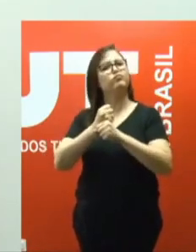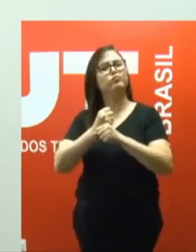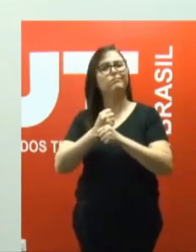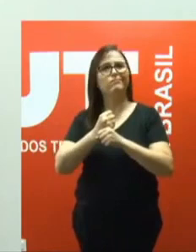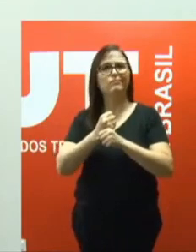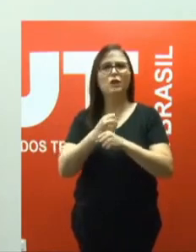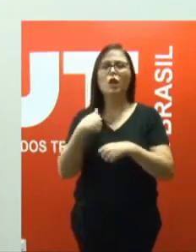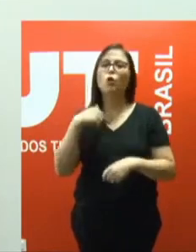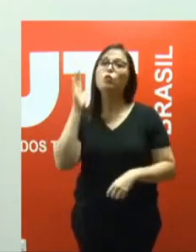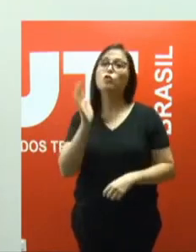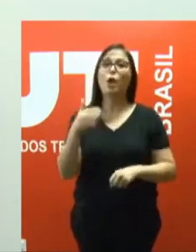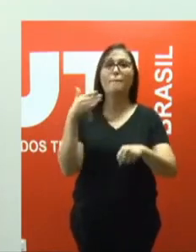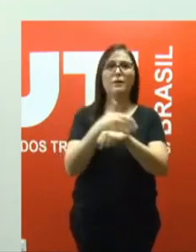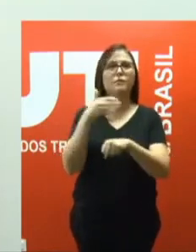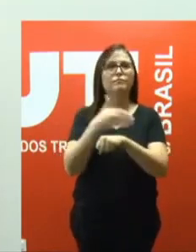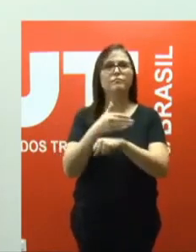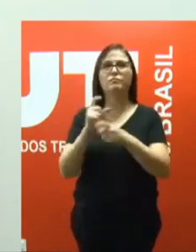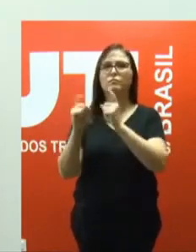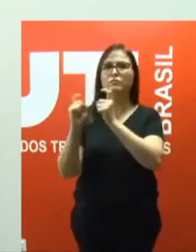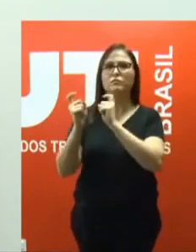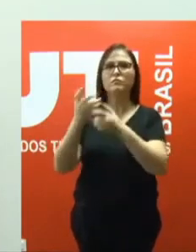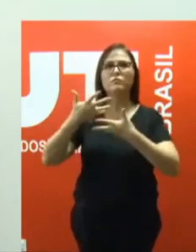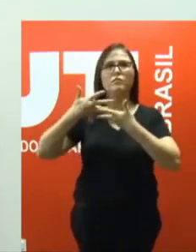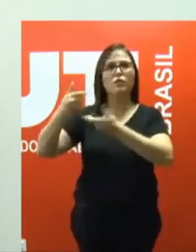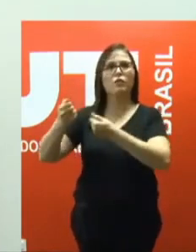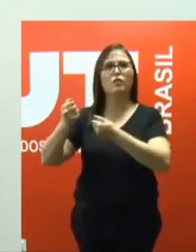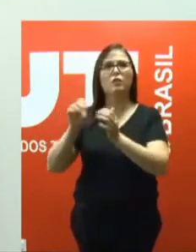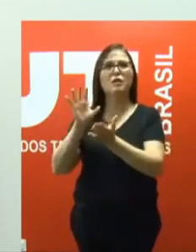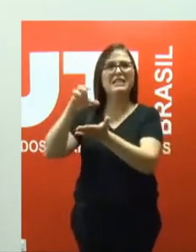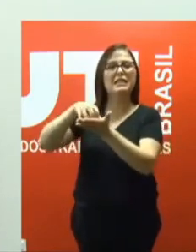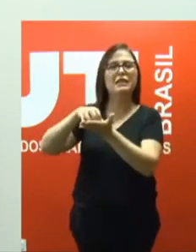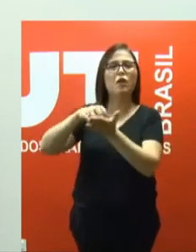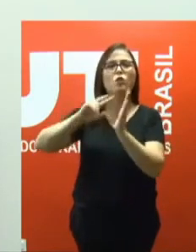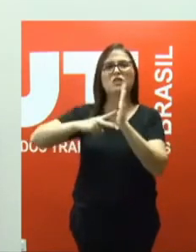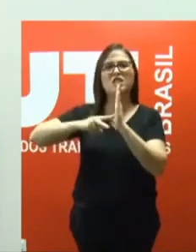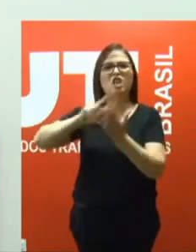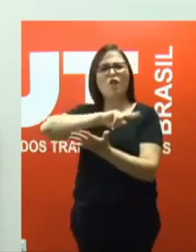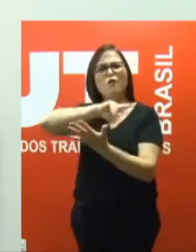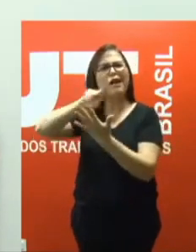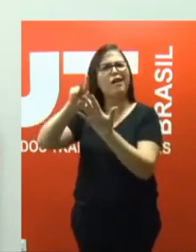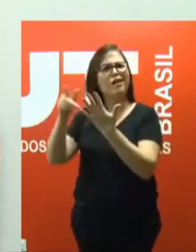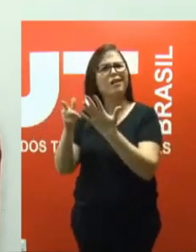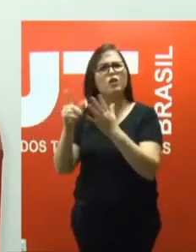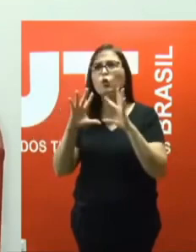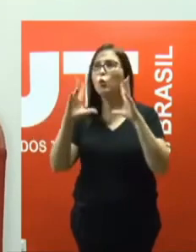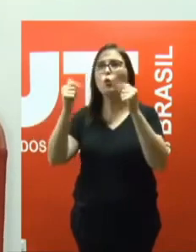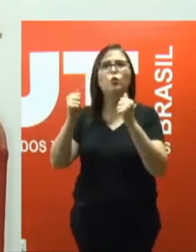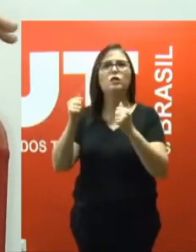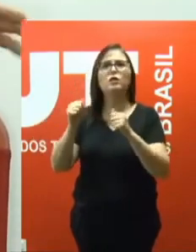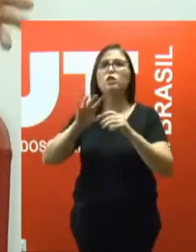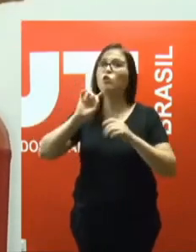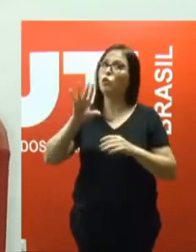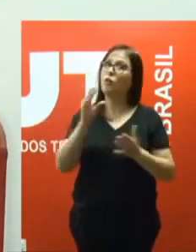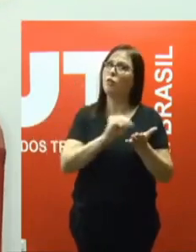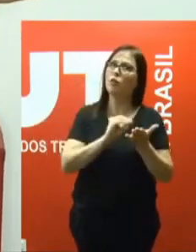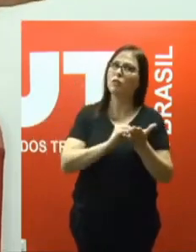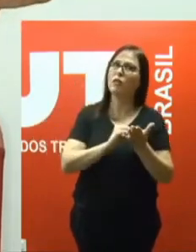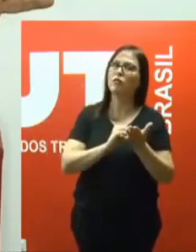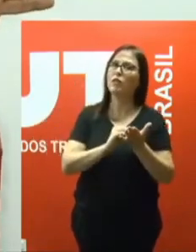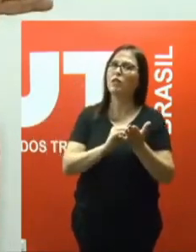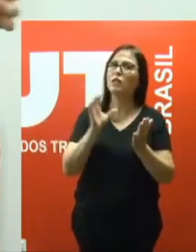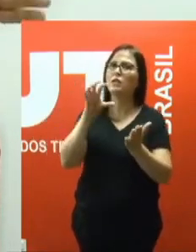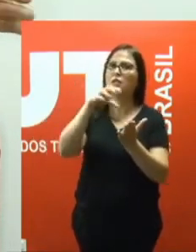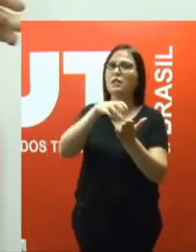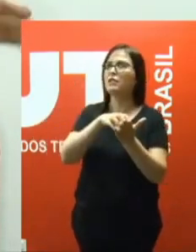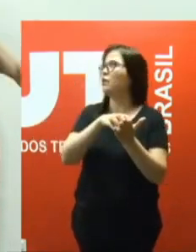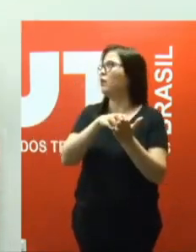Eu já participei de uma reunião convidada pelas centrais sindicais. Estava lá todas as centrais sindicais, menos a central sindical, sabe,